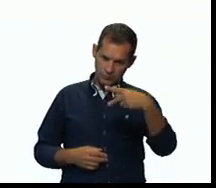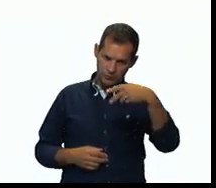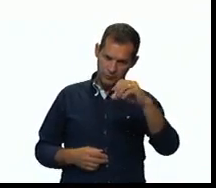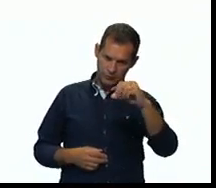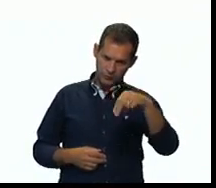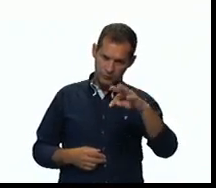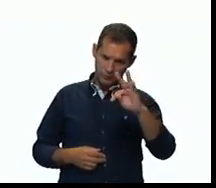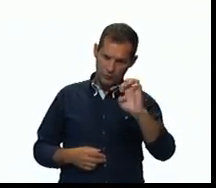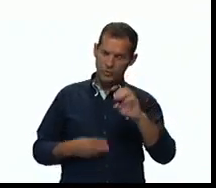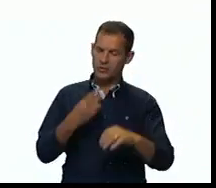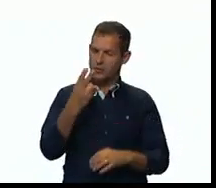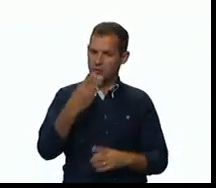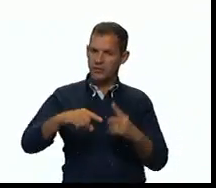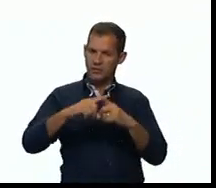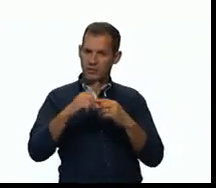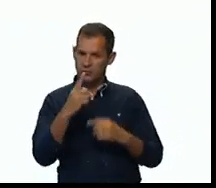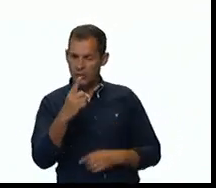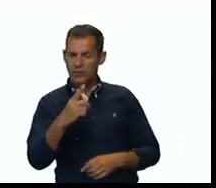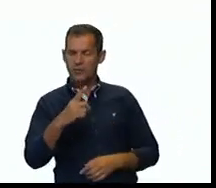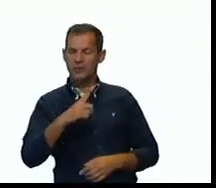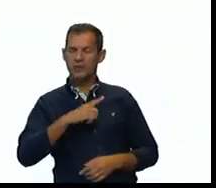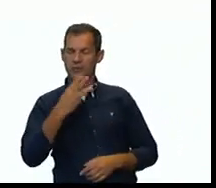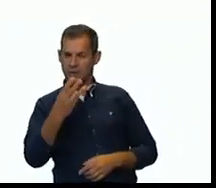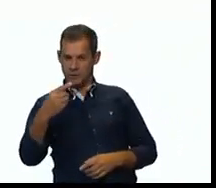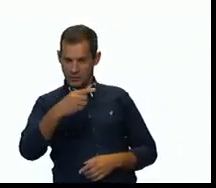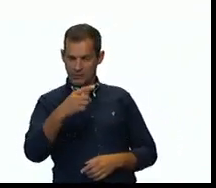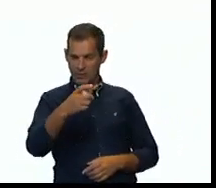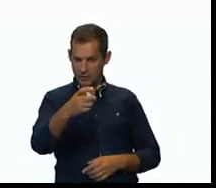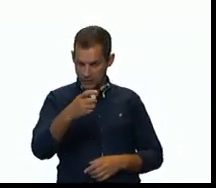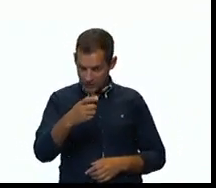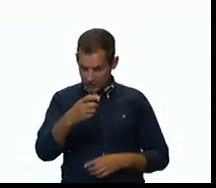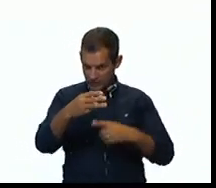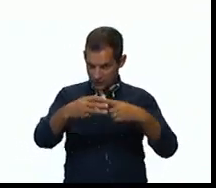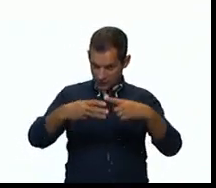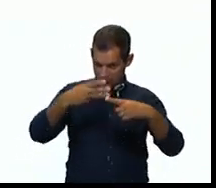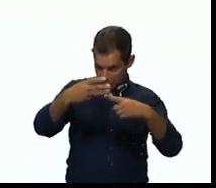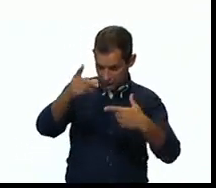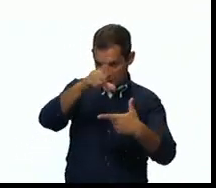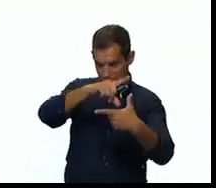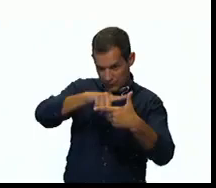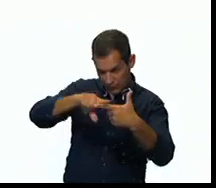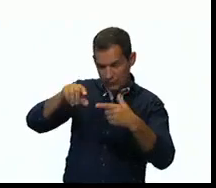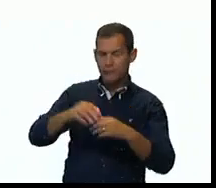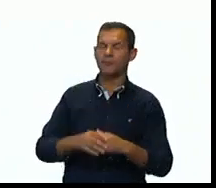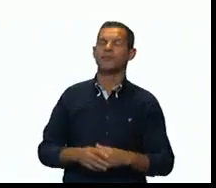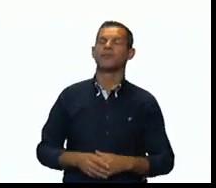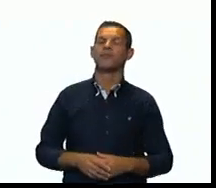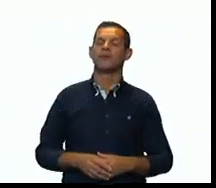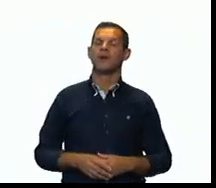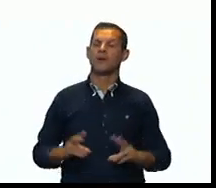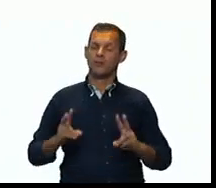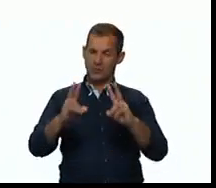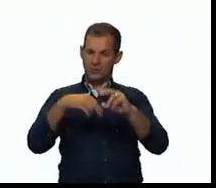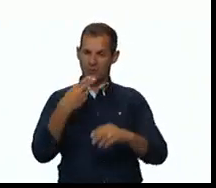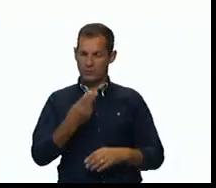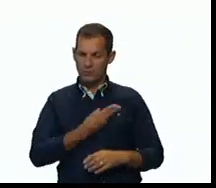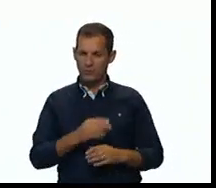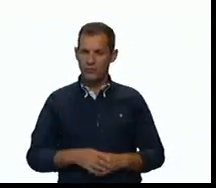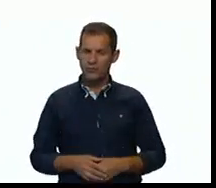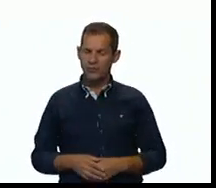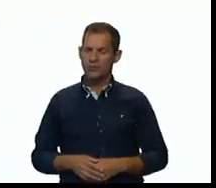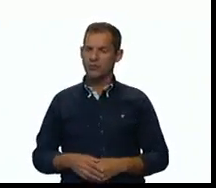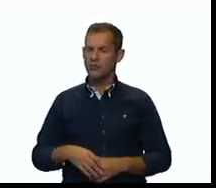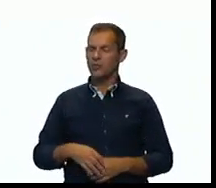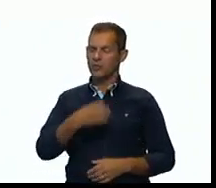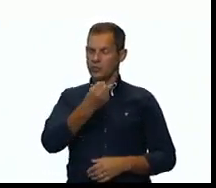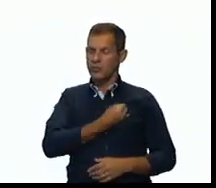2 mais 1, 3. Então, nós vamos ter aqui menos x² dividido pelo valor do nosso